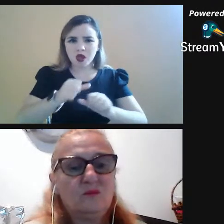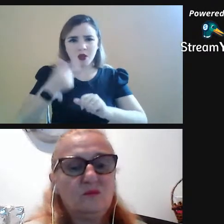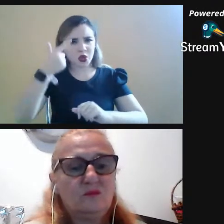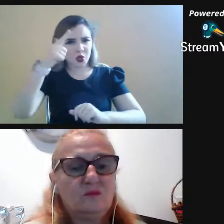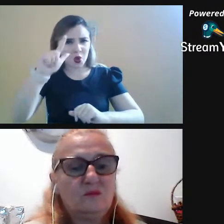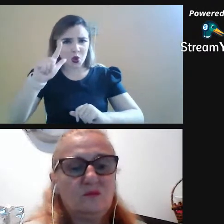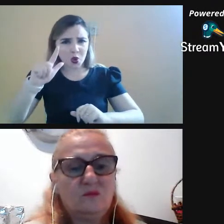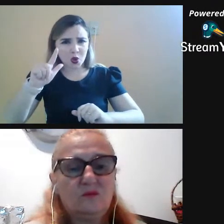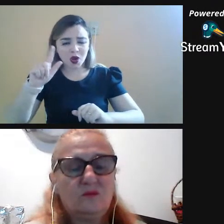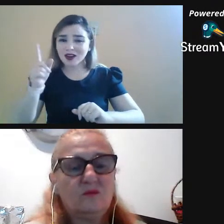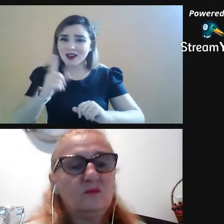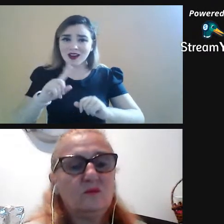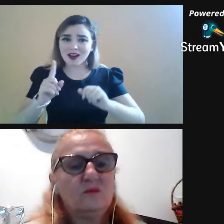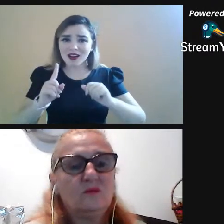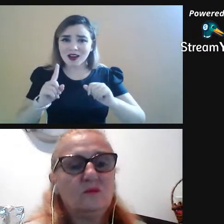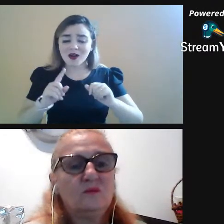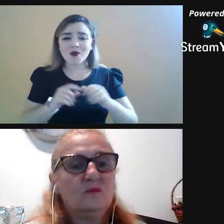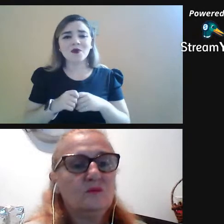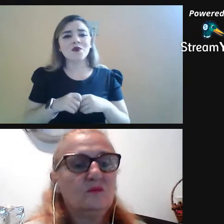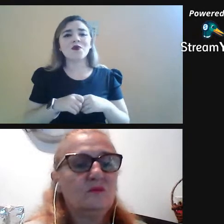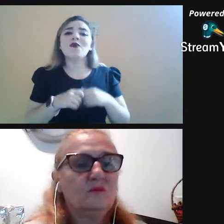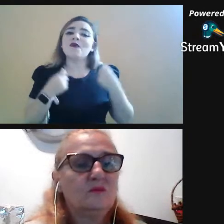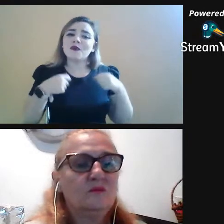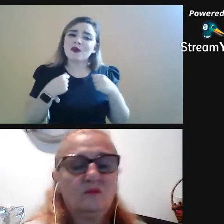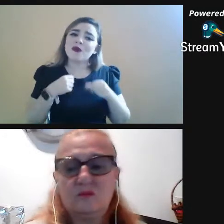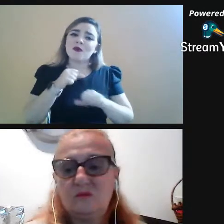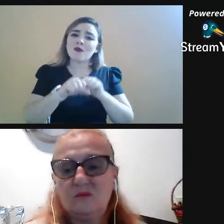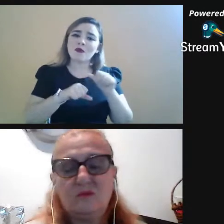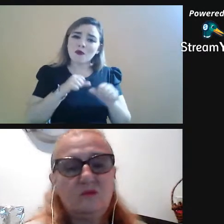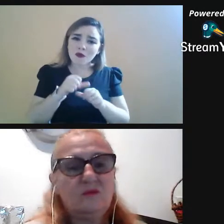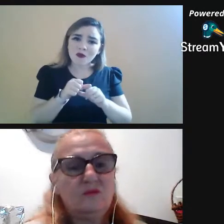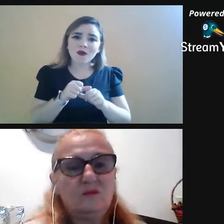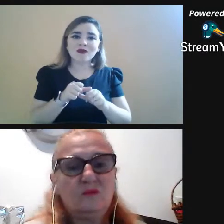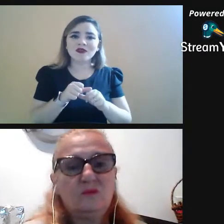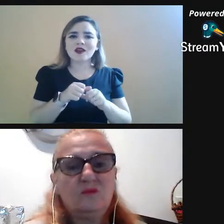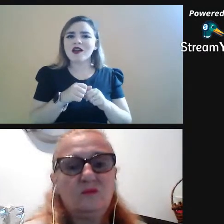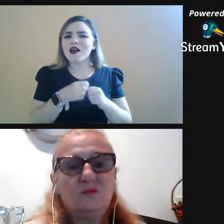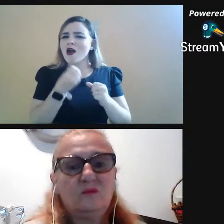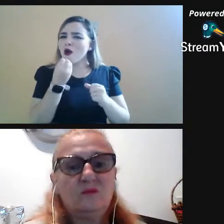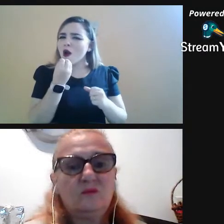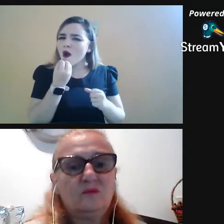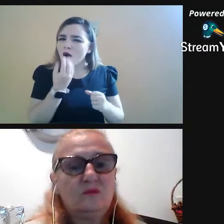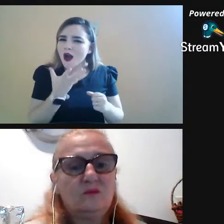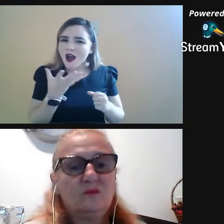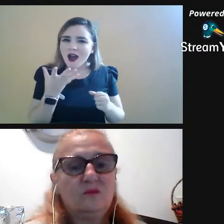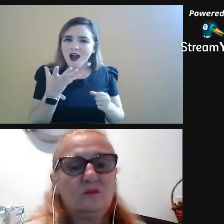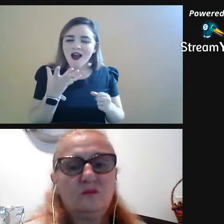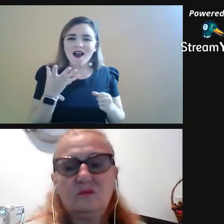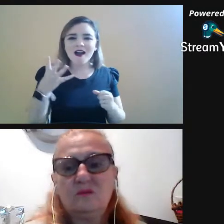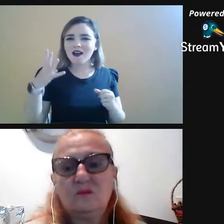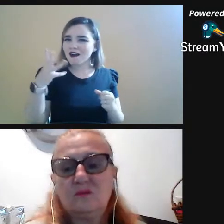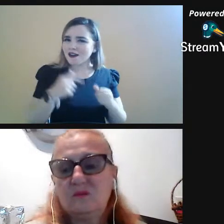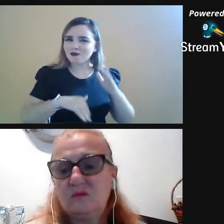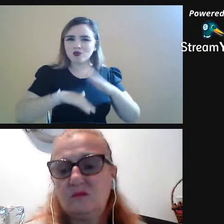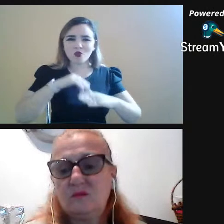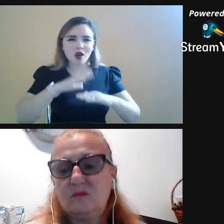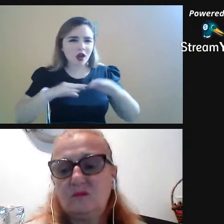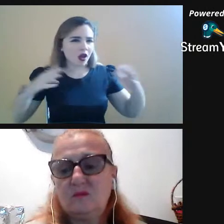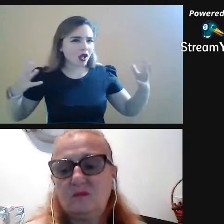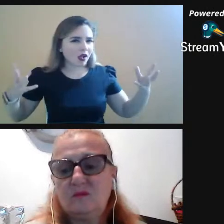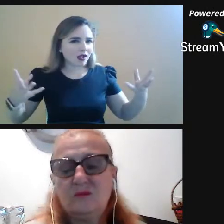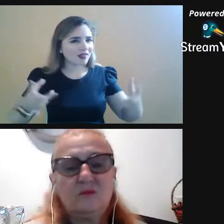pouco vai virar lixo. Não, é fazer algo com generosidade, com capricho. É, por